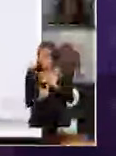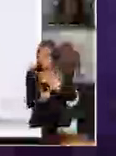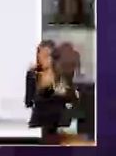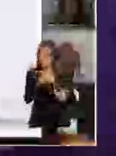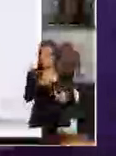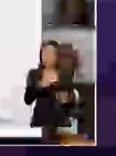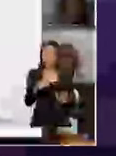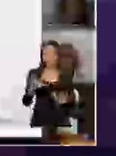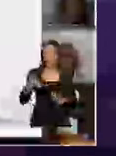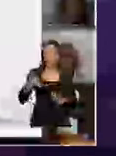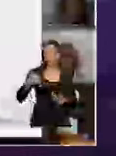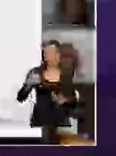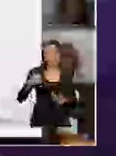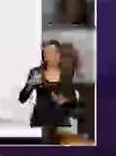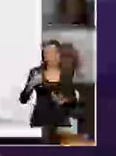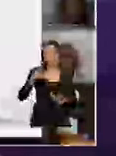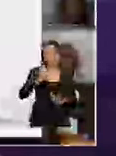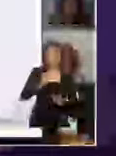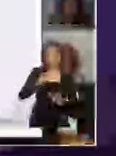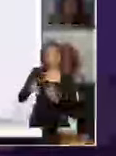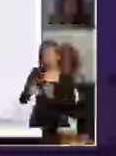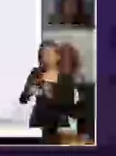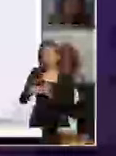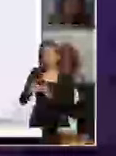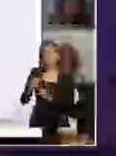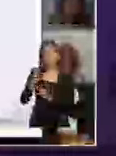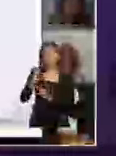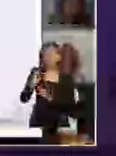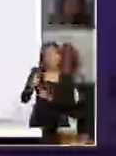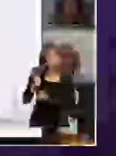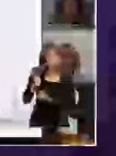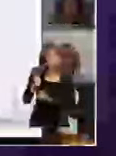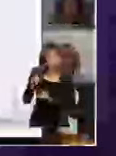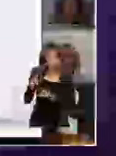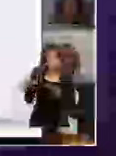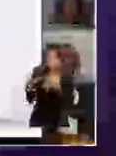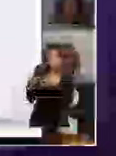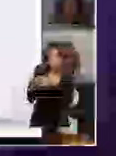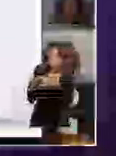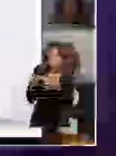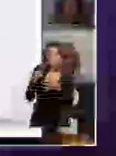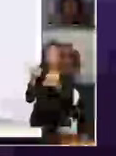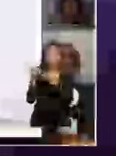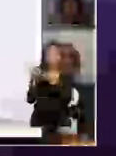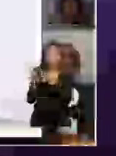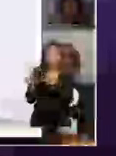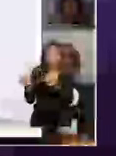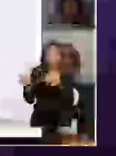observada em crianças de 5 a 11 anos, sendo igual, geraria uma efetividade e